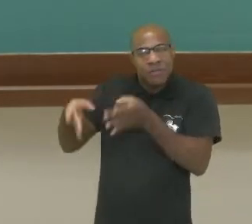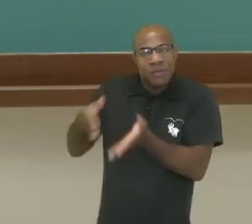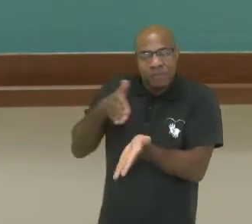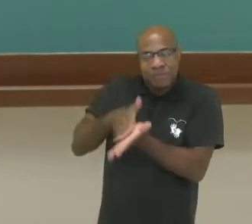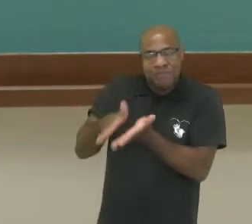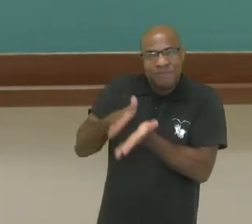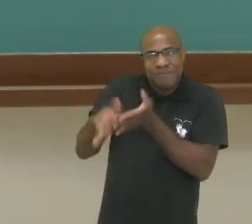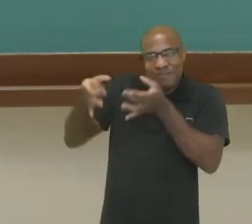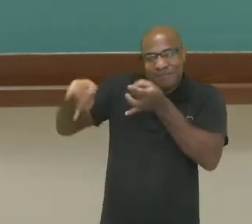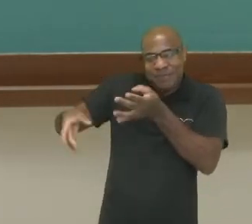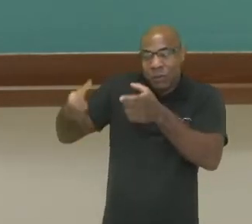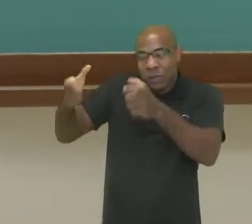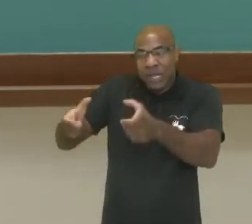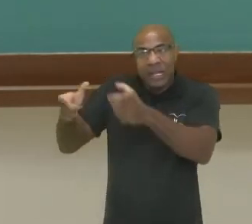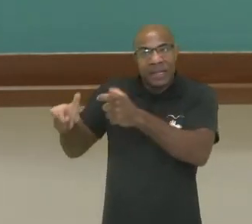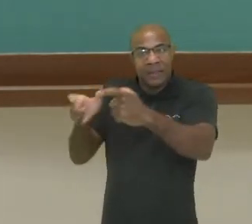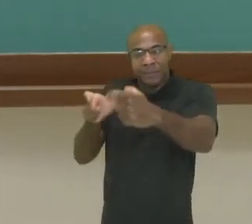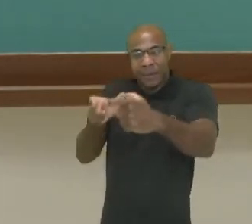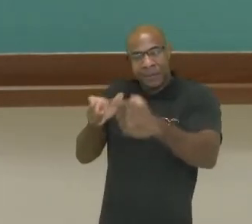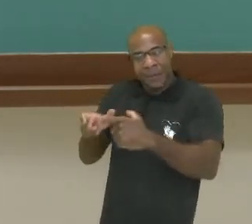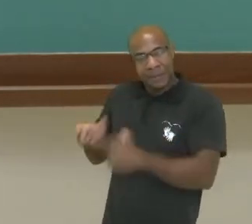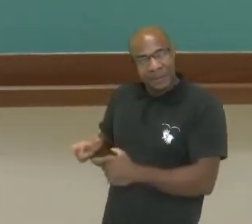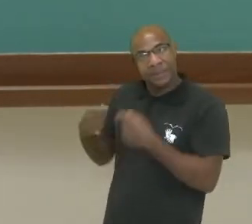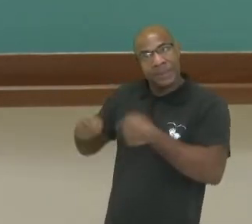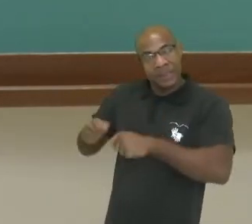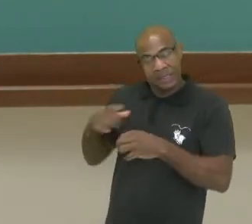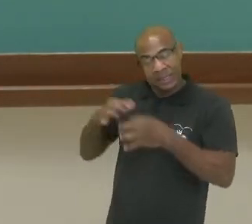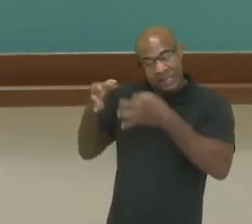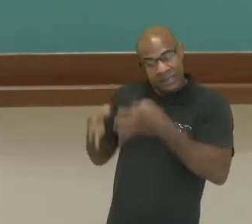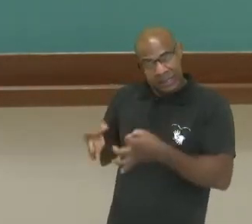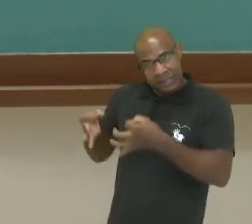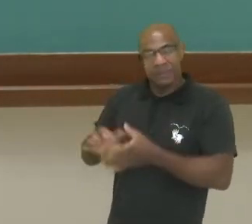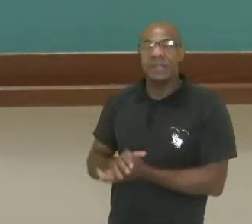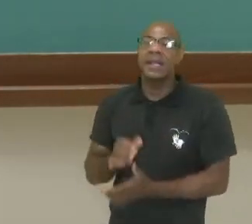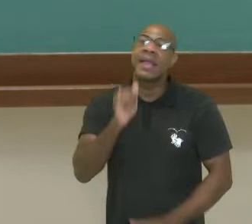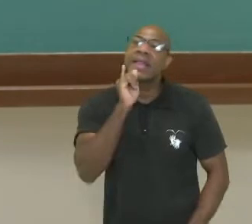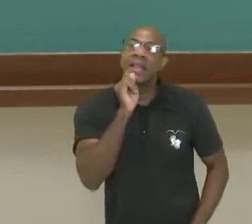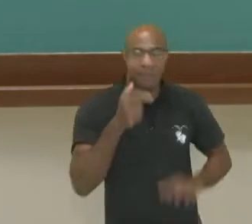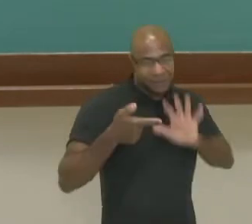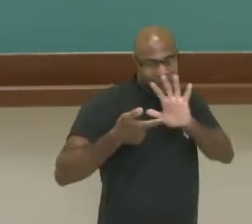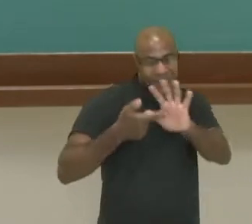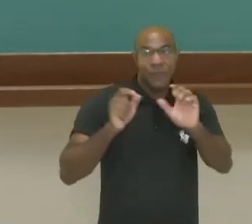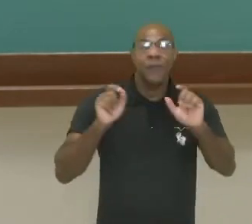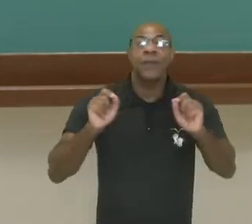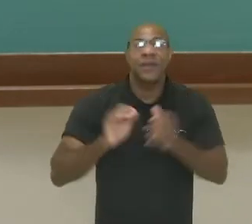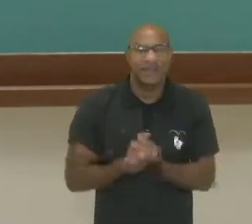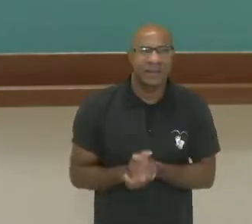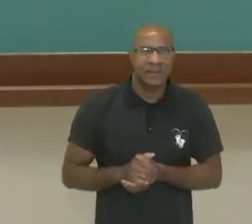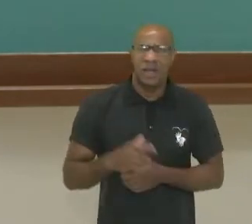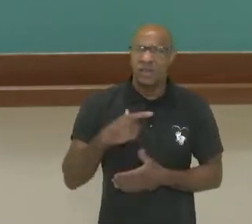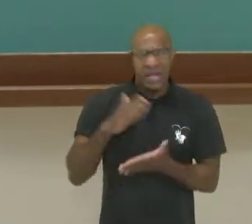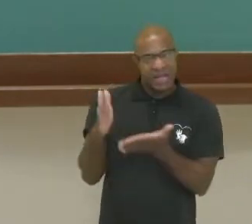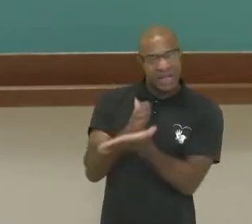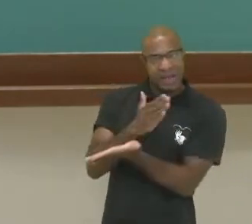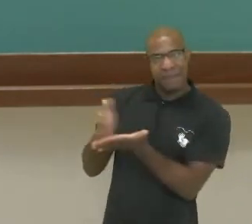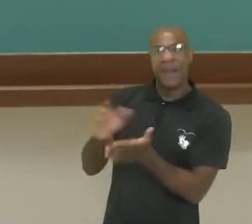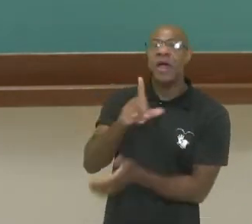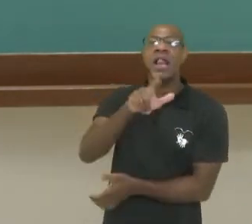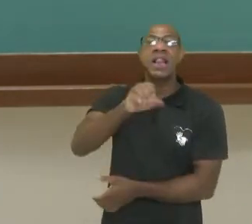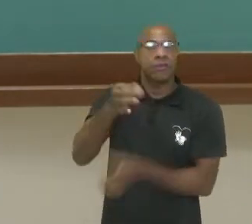para descartar, está sendo feito de acordo. Por exemplo, será que você tem separado o lixo